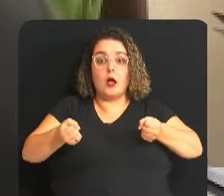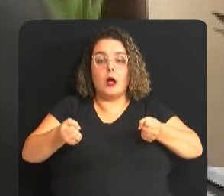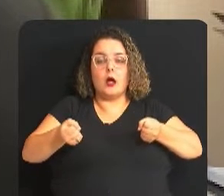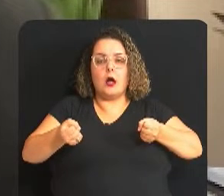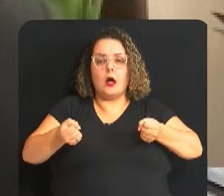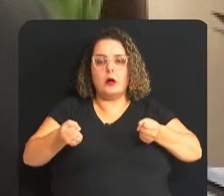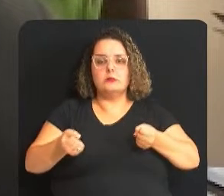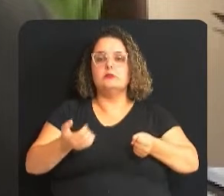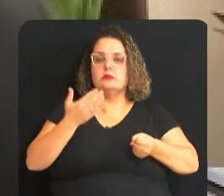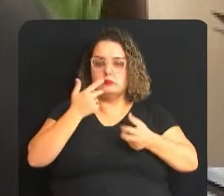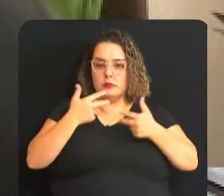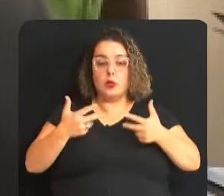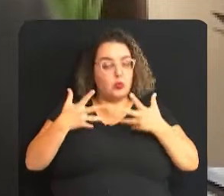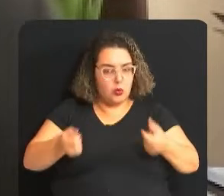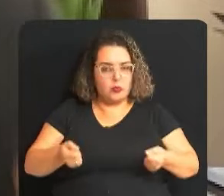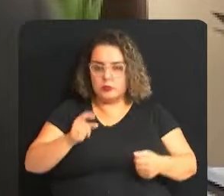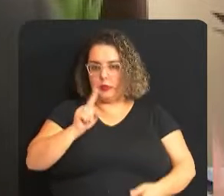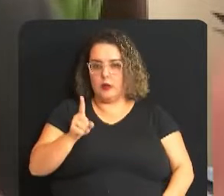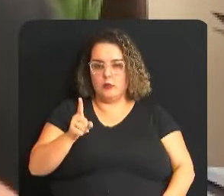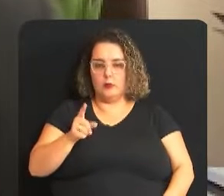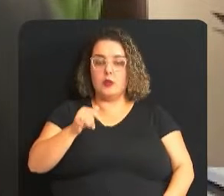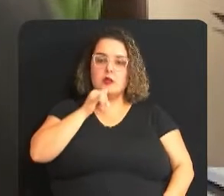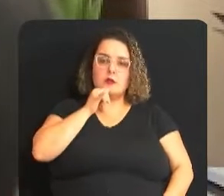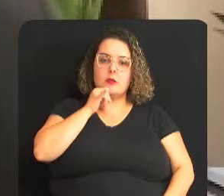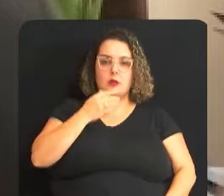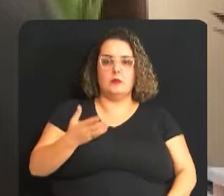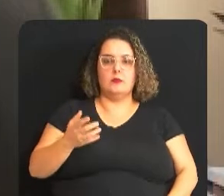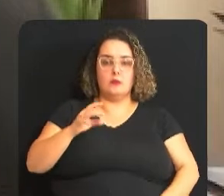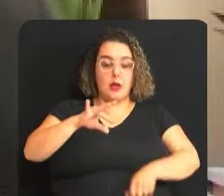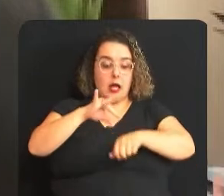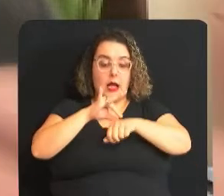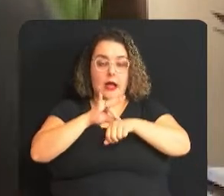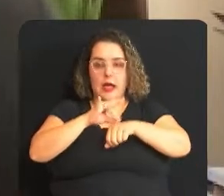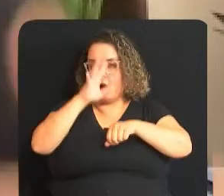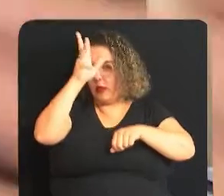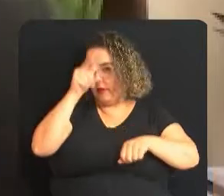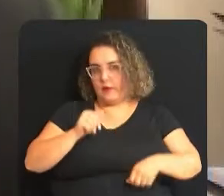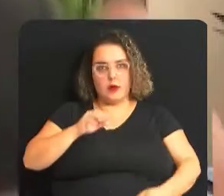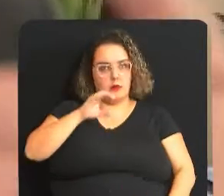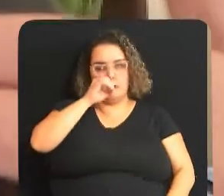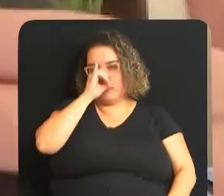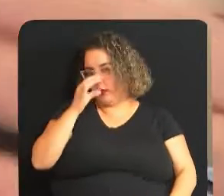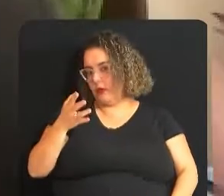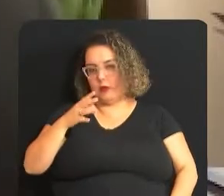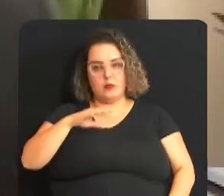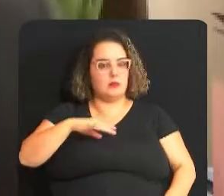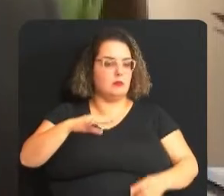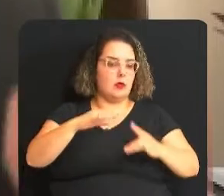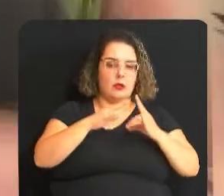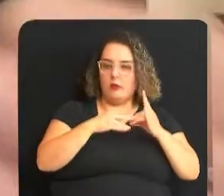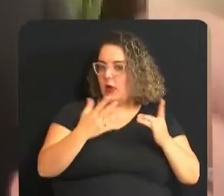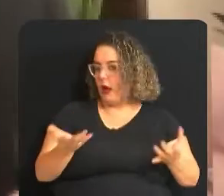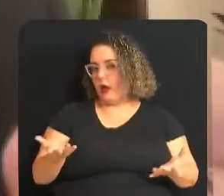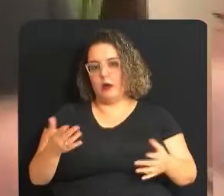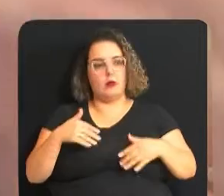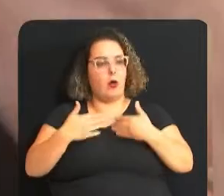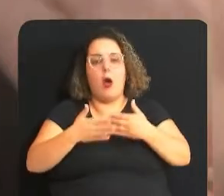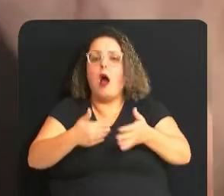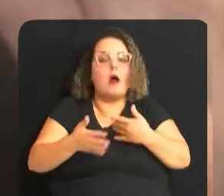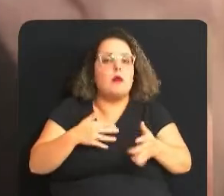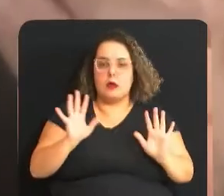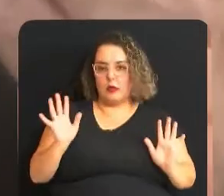alimento inteiro? Não. Por exemplo, eu como um pedaço de carne, de frango, de porco, de vaca, de peixe, ovo, uma proteína animal,